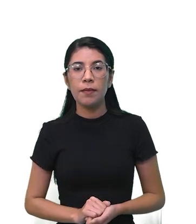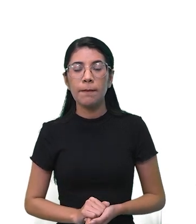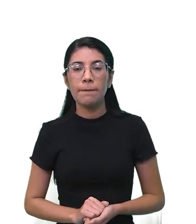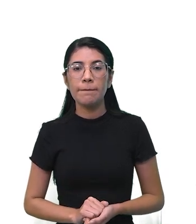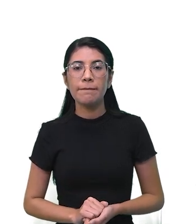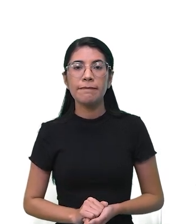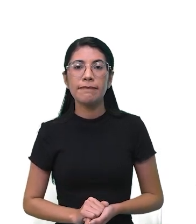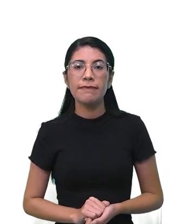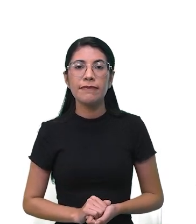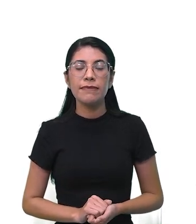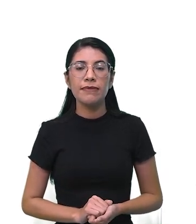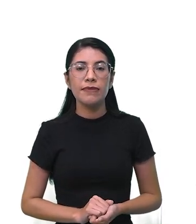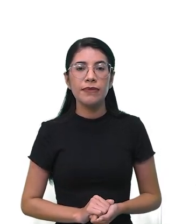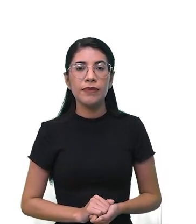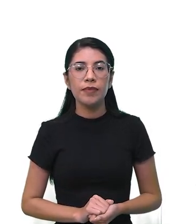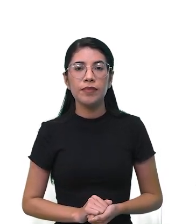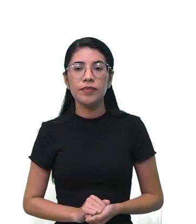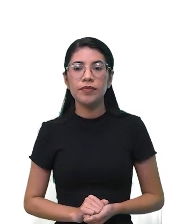graus. Olha só.